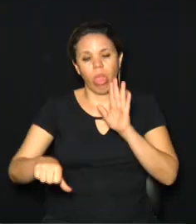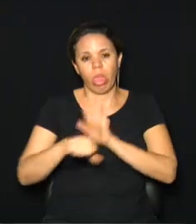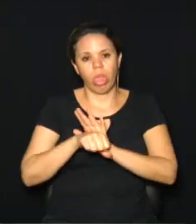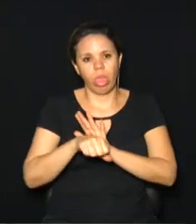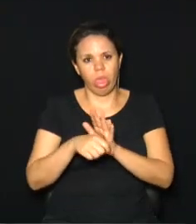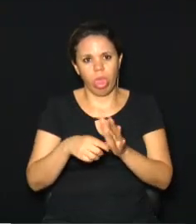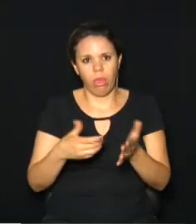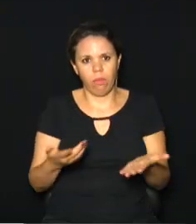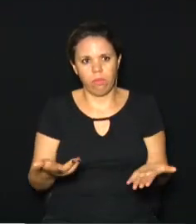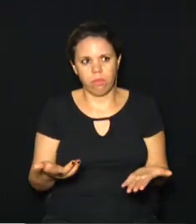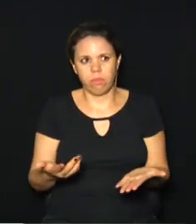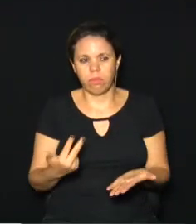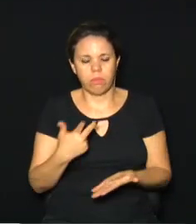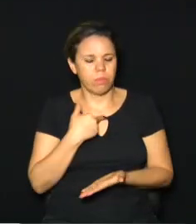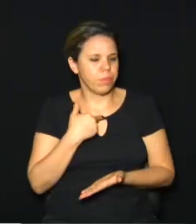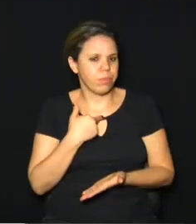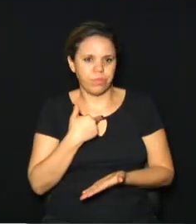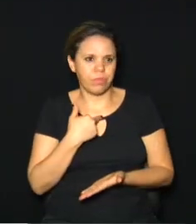Não pode